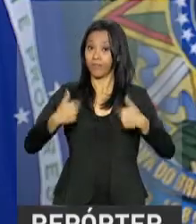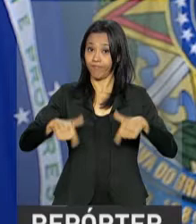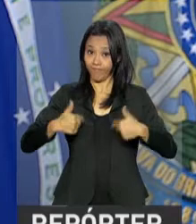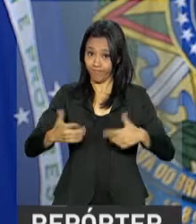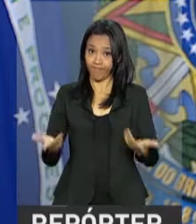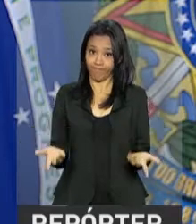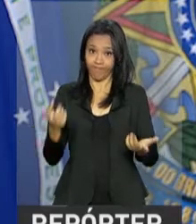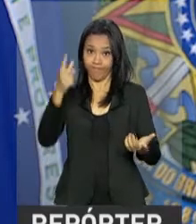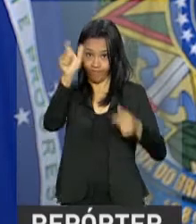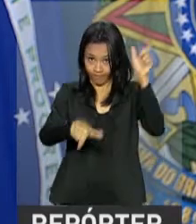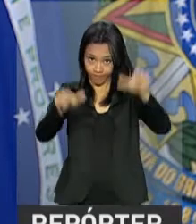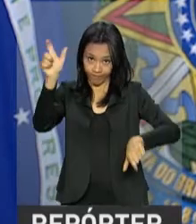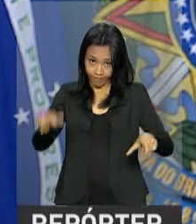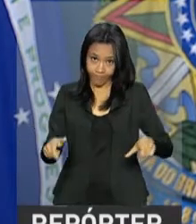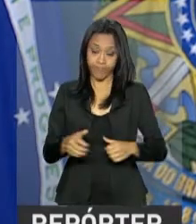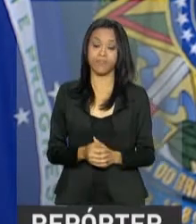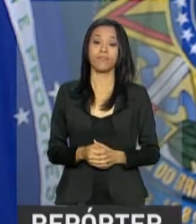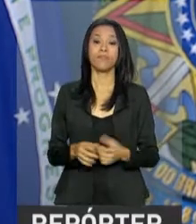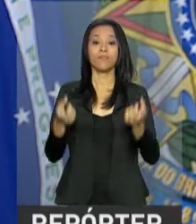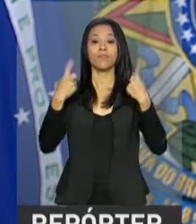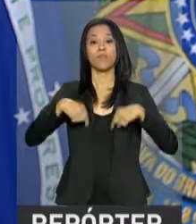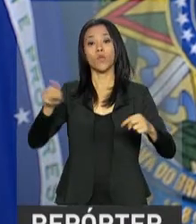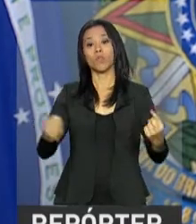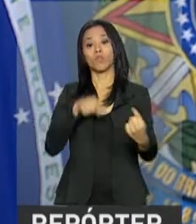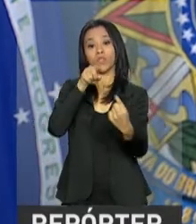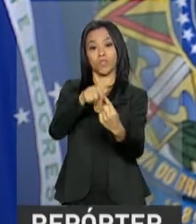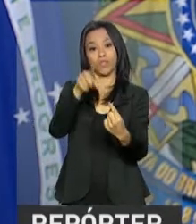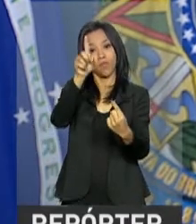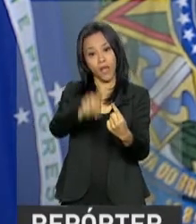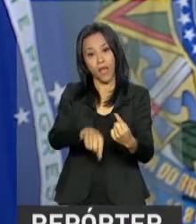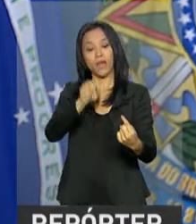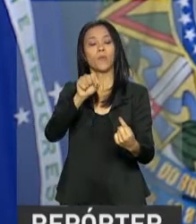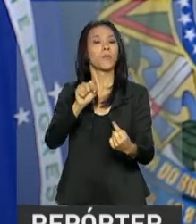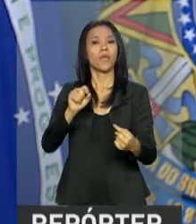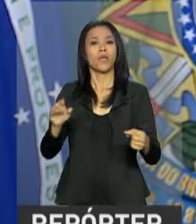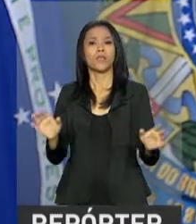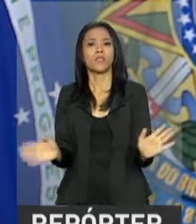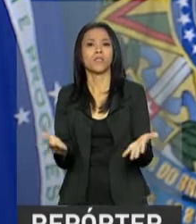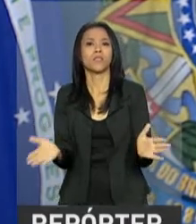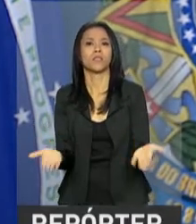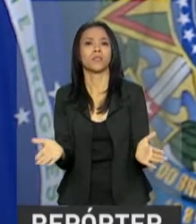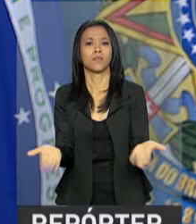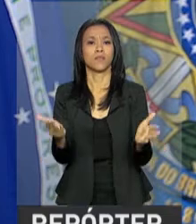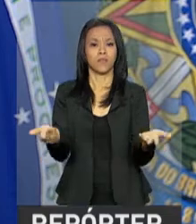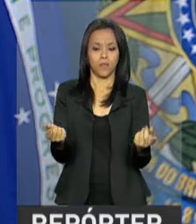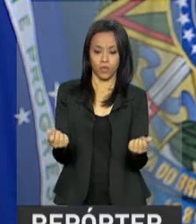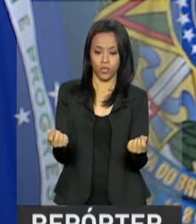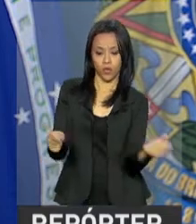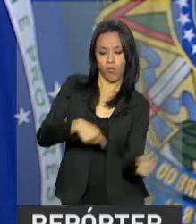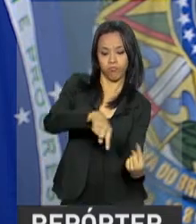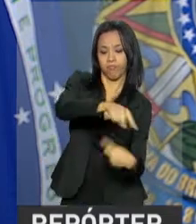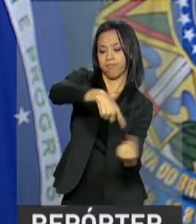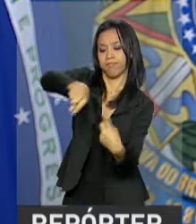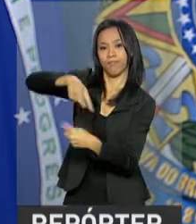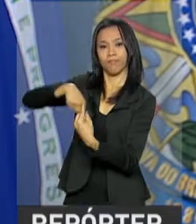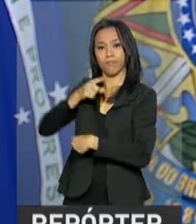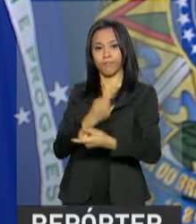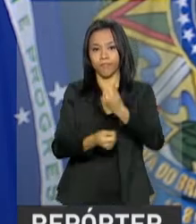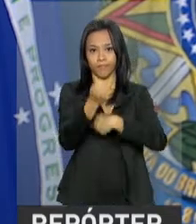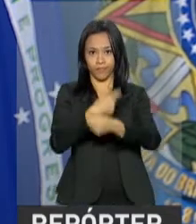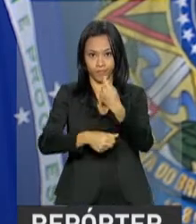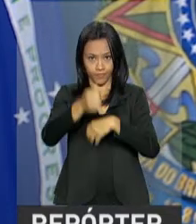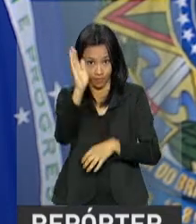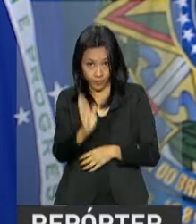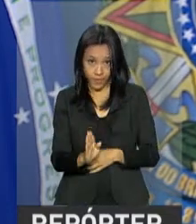o objetivo central deste nosso ato é precisamente mobilizar e movimentar a economia brasileira então aqueles que lá vamos